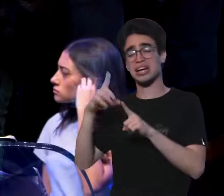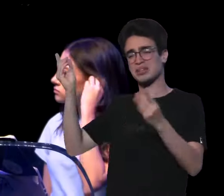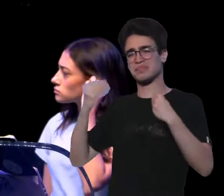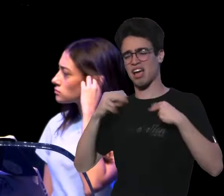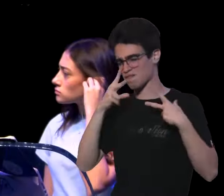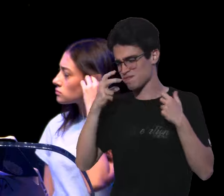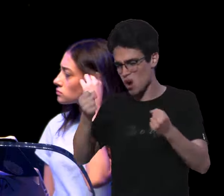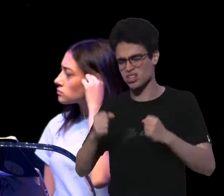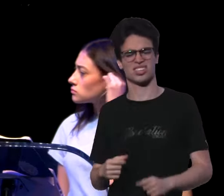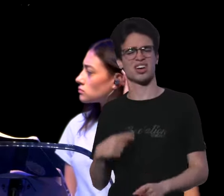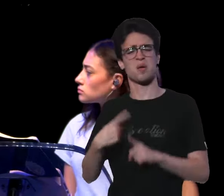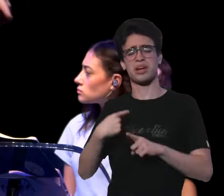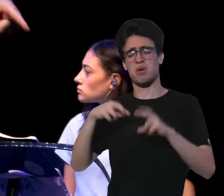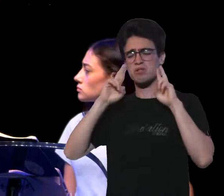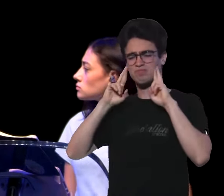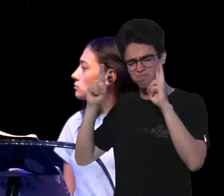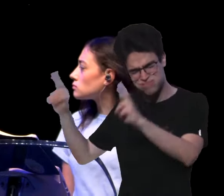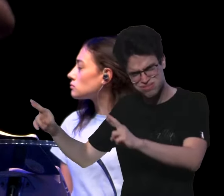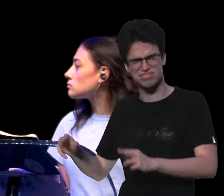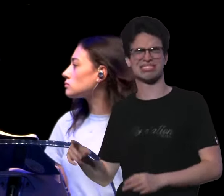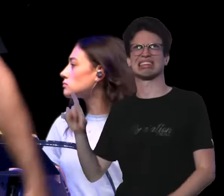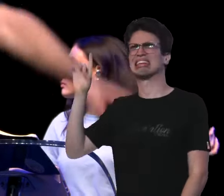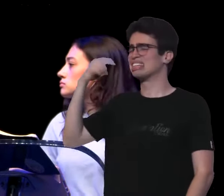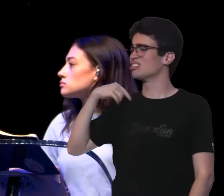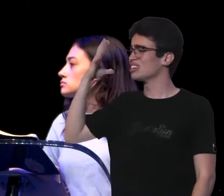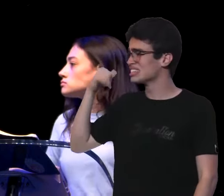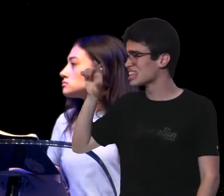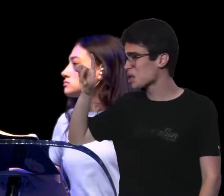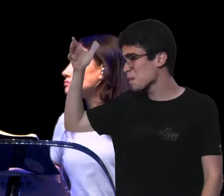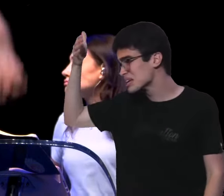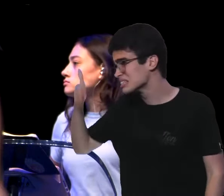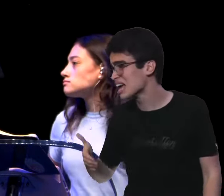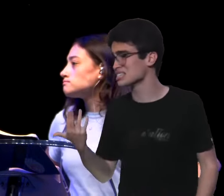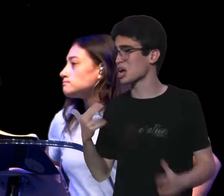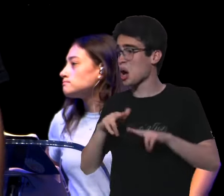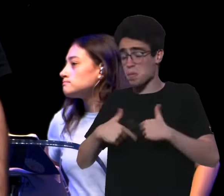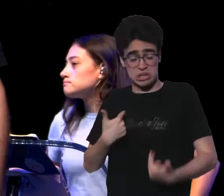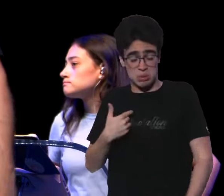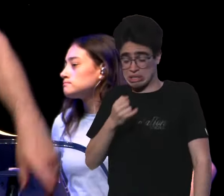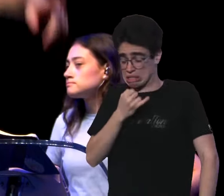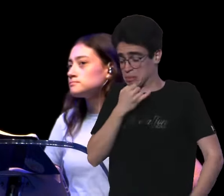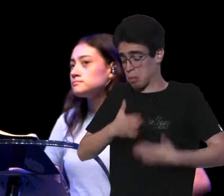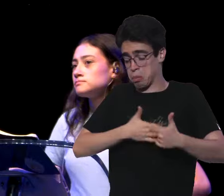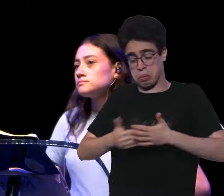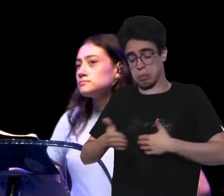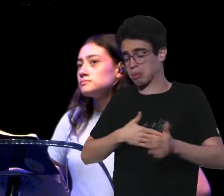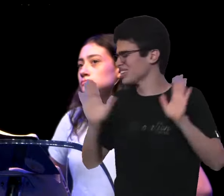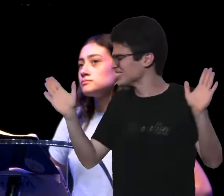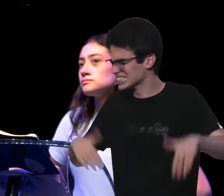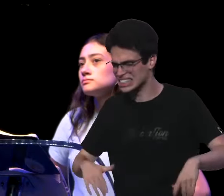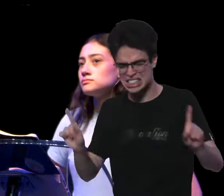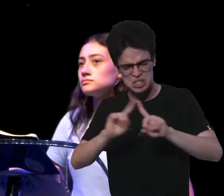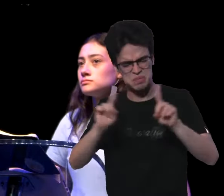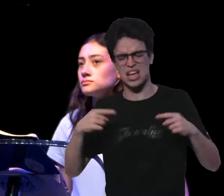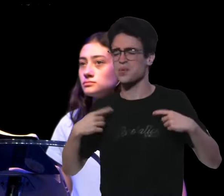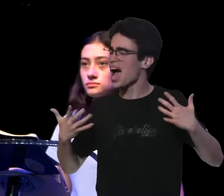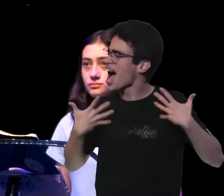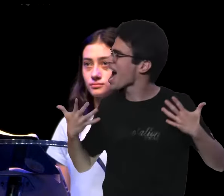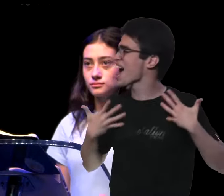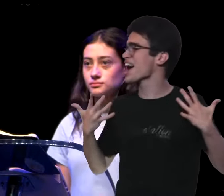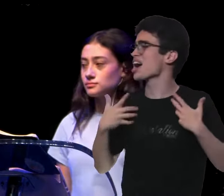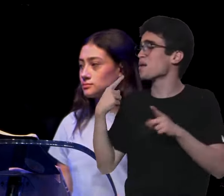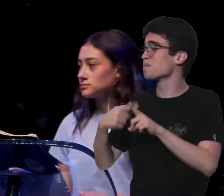sou reverente, eu sei na presença de quem eu estou, e por saber eu não chego de qualquer jeito, mas eu também me alegro, porque eu sei que quem